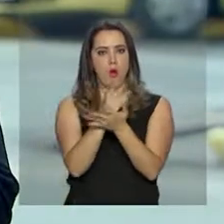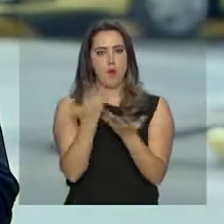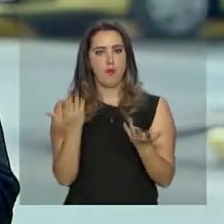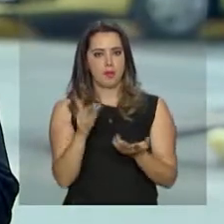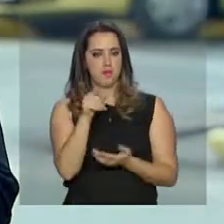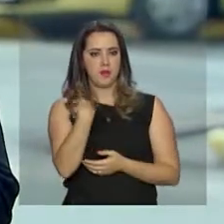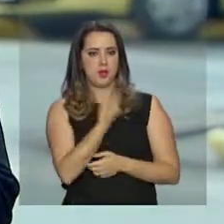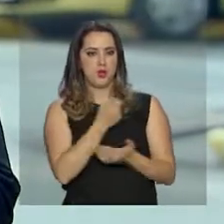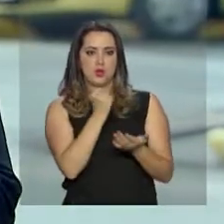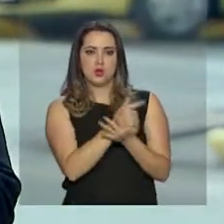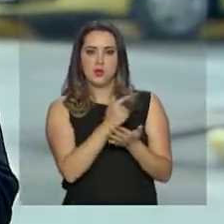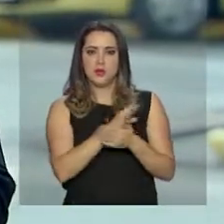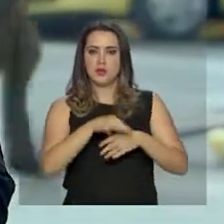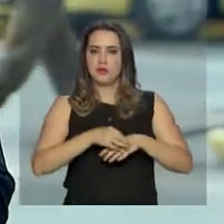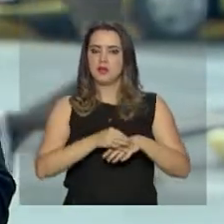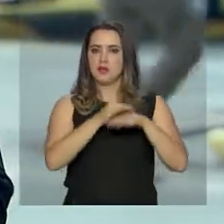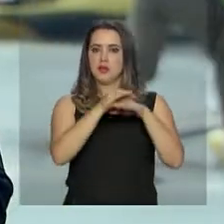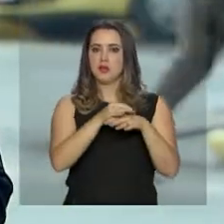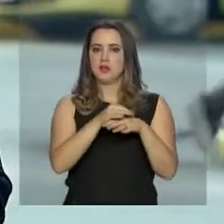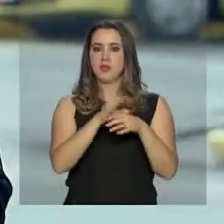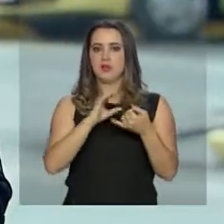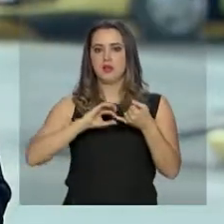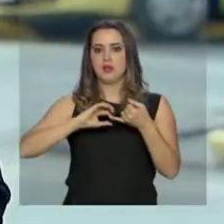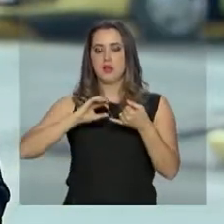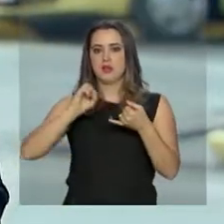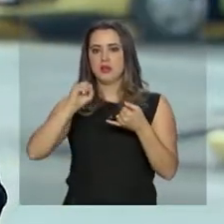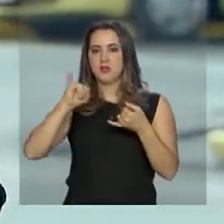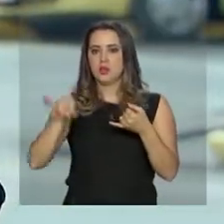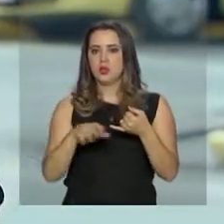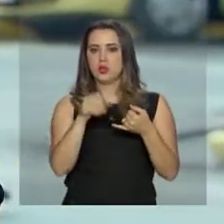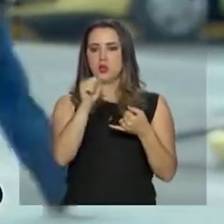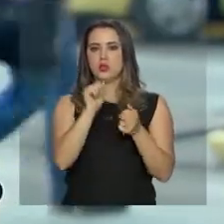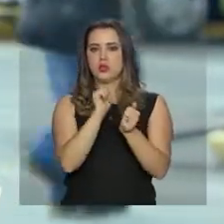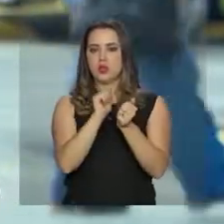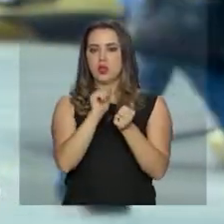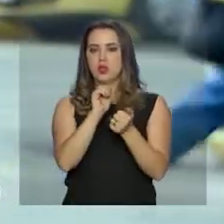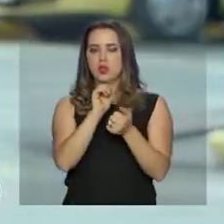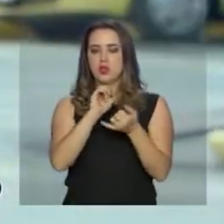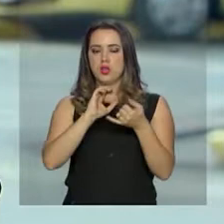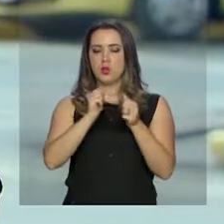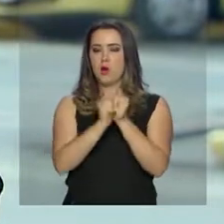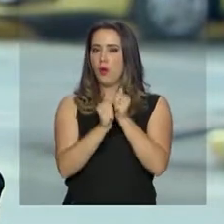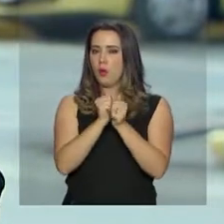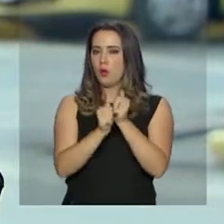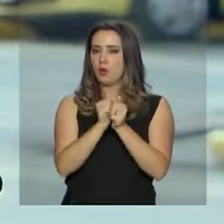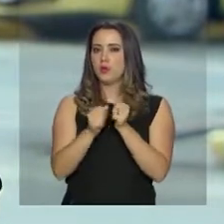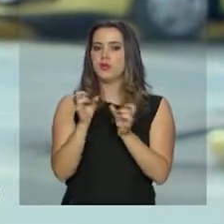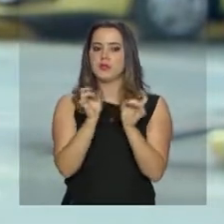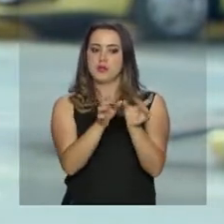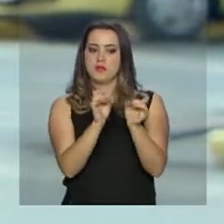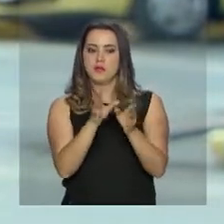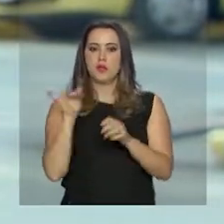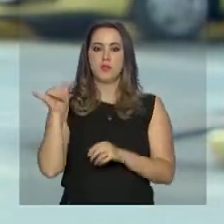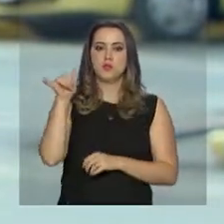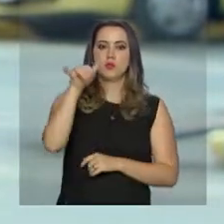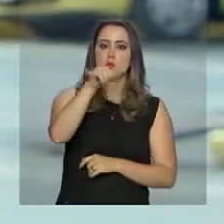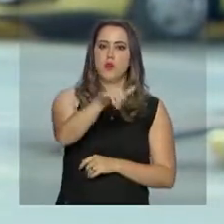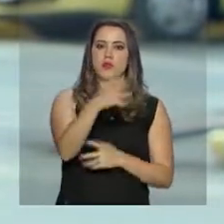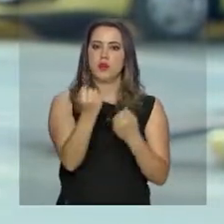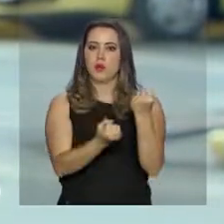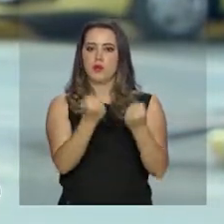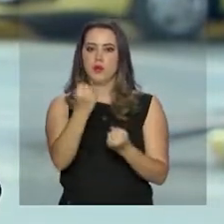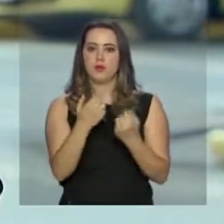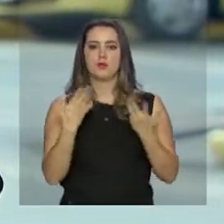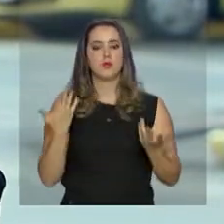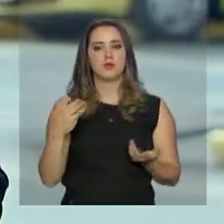como a carne, a soja e o arroz. E vendemos produtos industrializados, como aviões e automóveis. Segundo o Ministério das